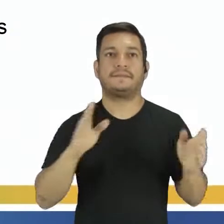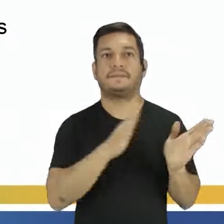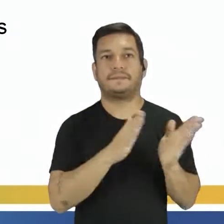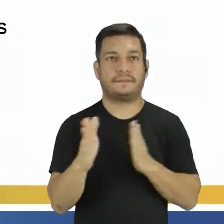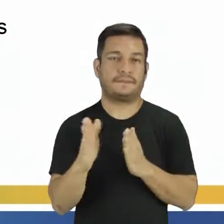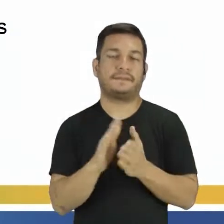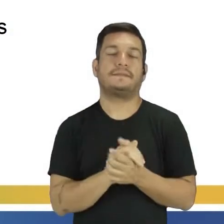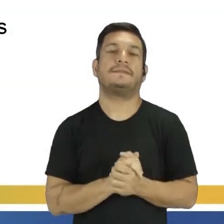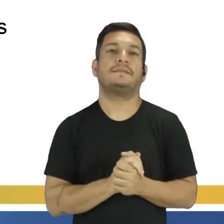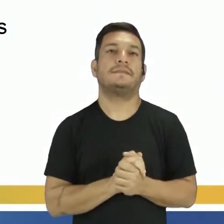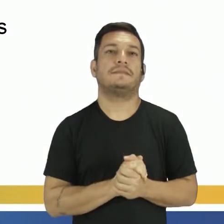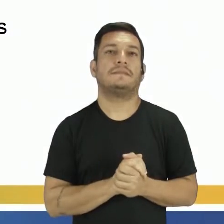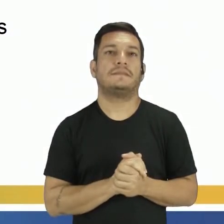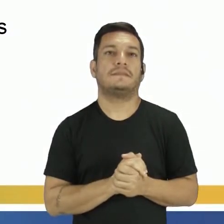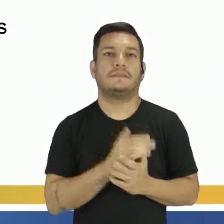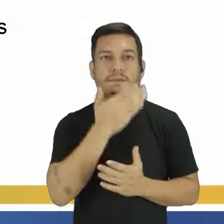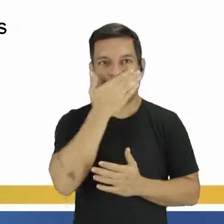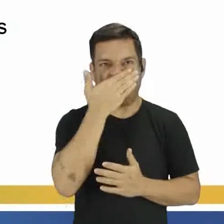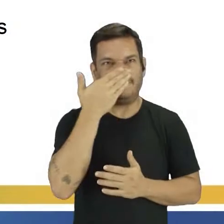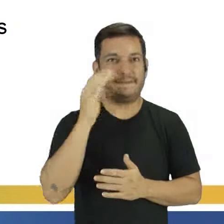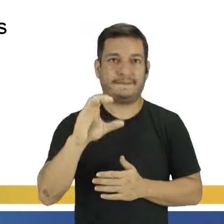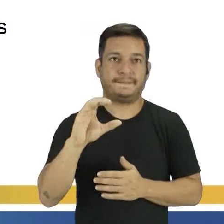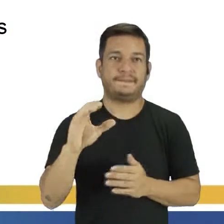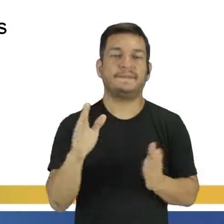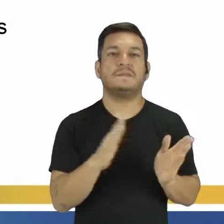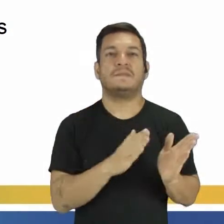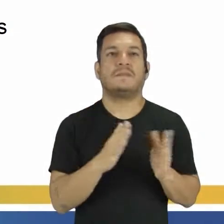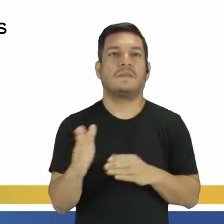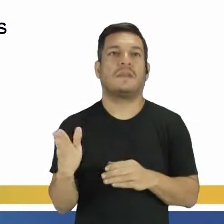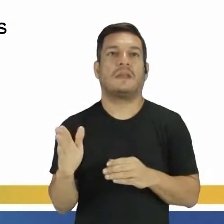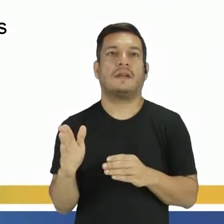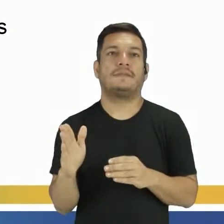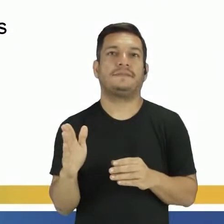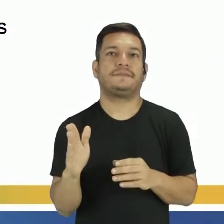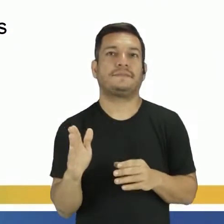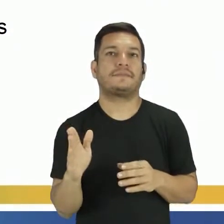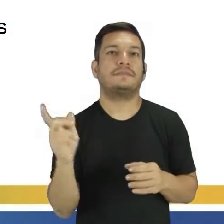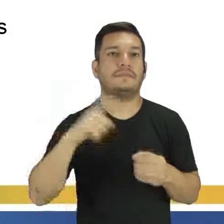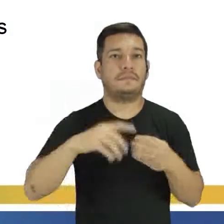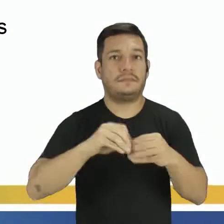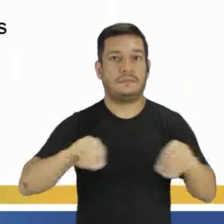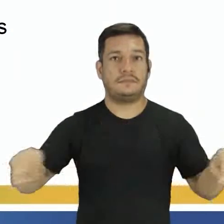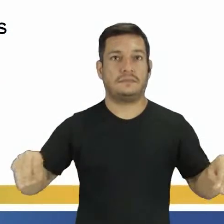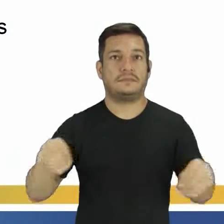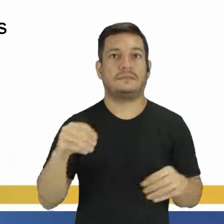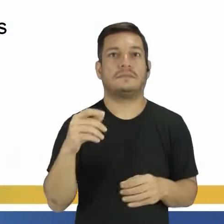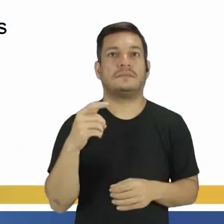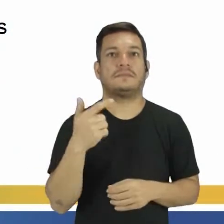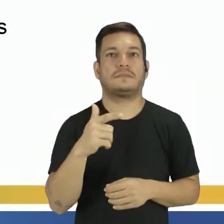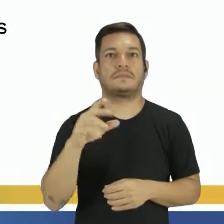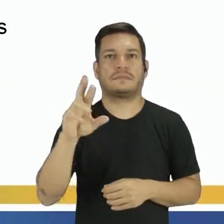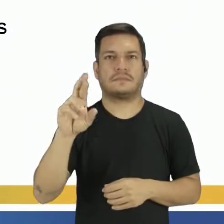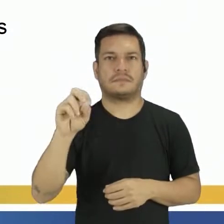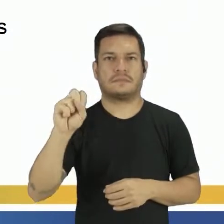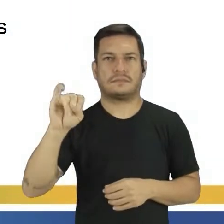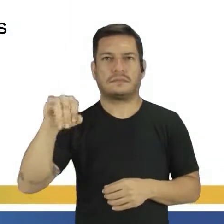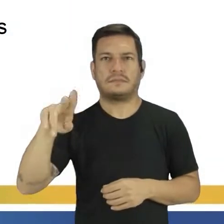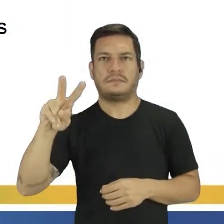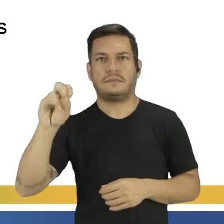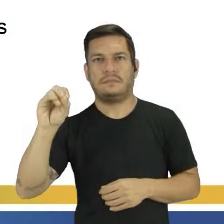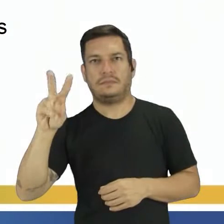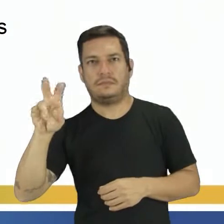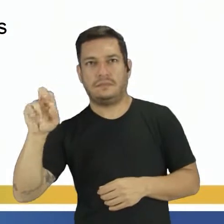divisão meiótico. C. Durante a meiose não ocorre crossing over. Ora, a característica